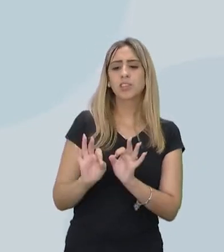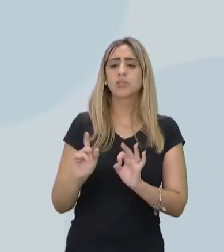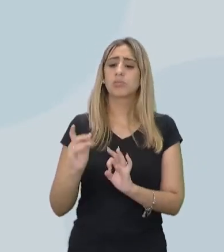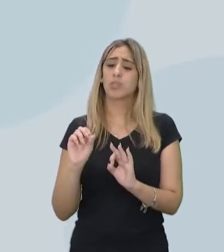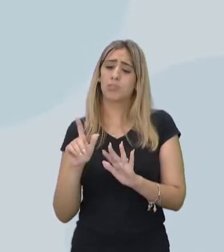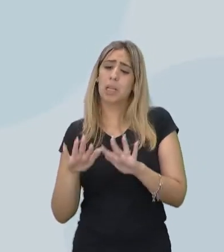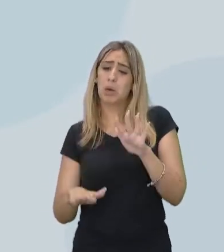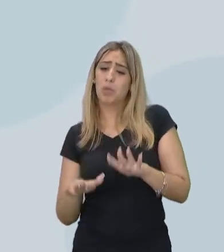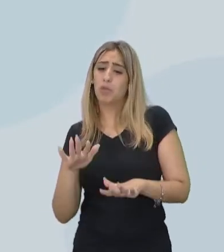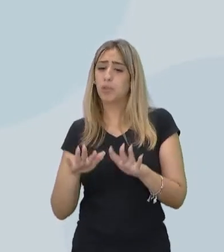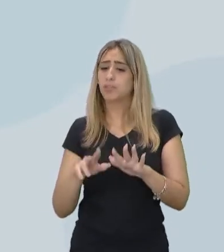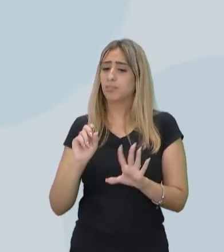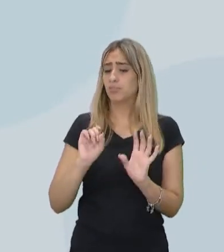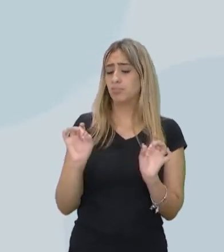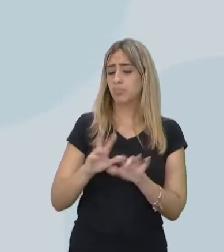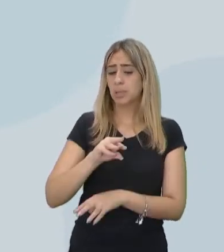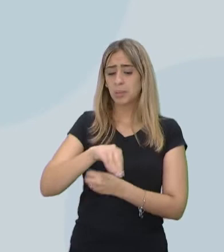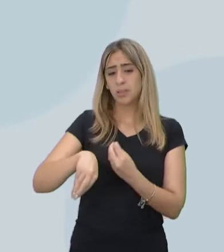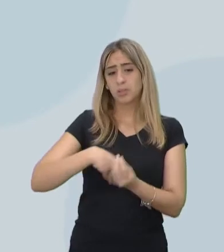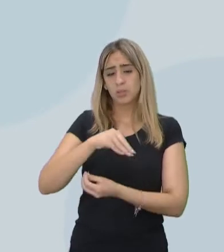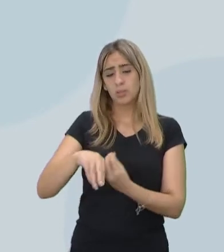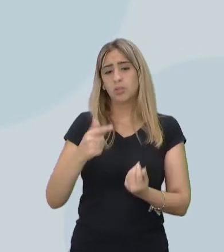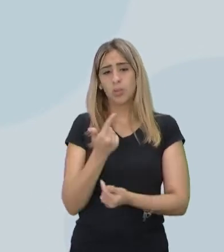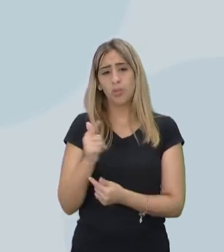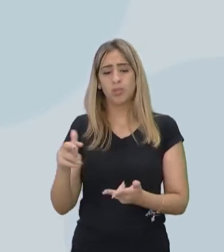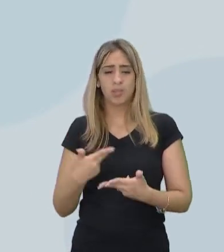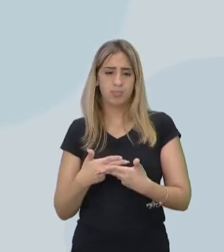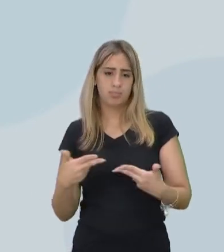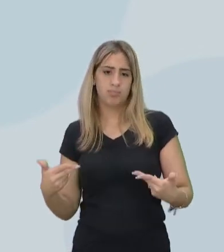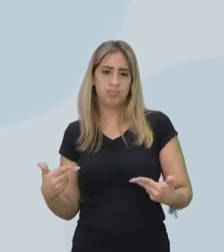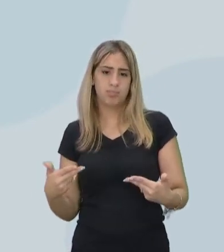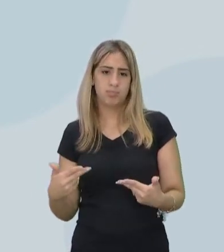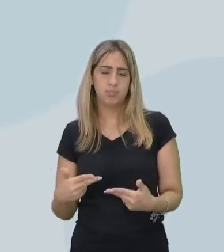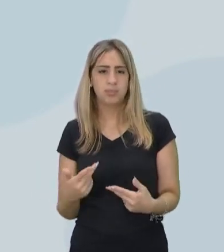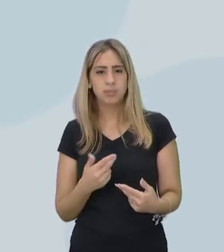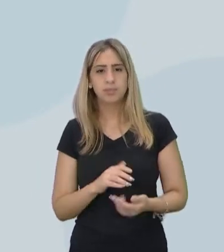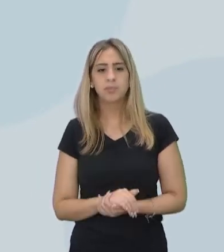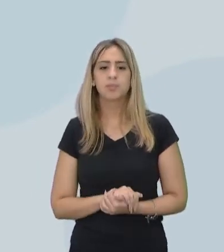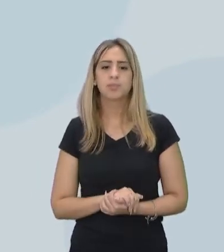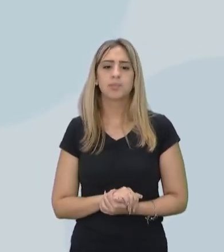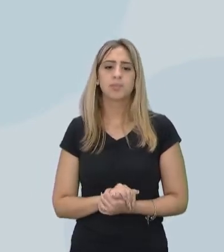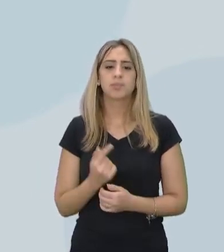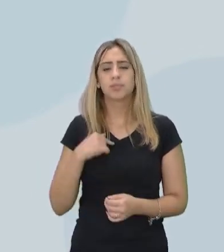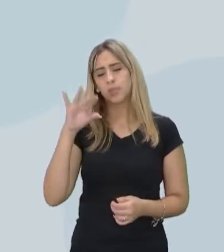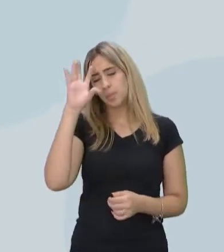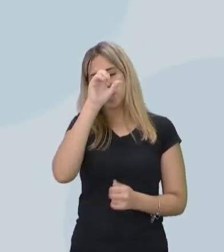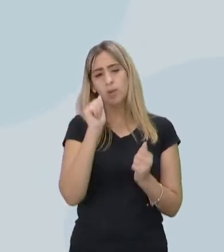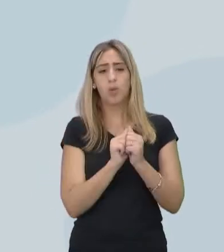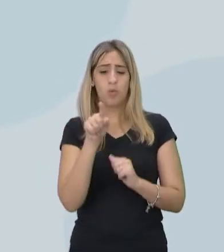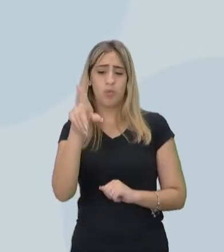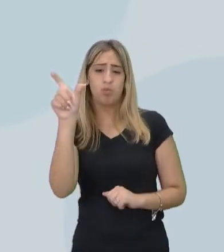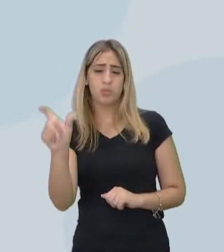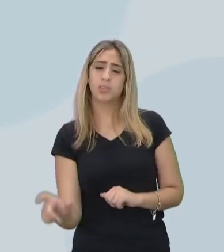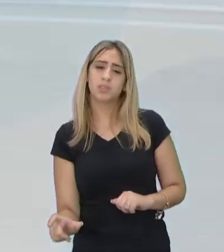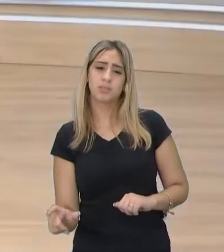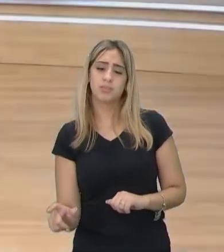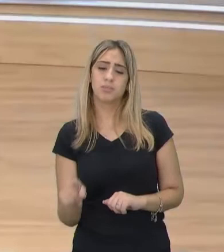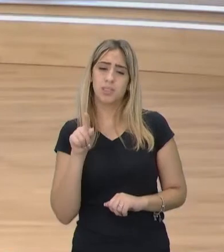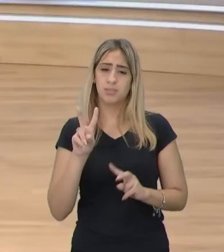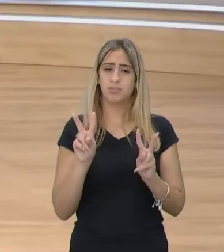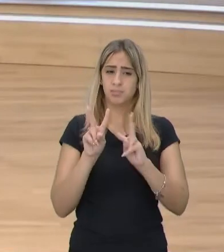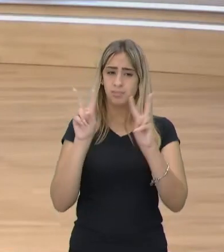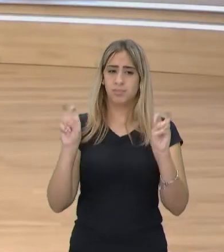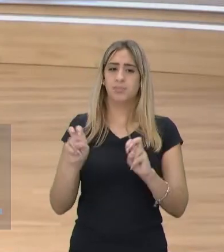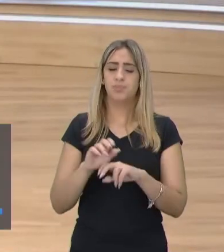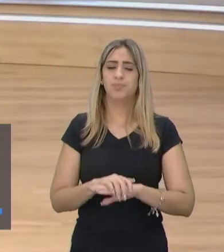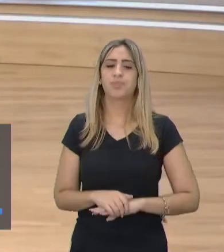talvez você acabe misturando com outras atividades. Eu vou nesse raciocínio, mas assim, eu tô aprendendo com você. Eu também tô essa aprendendo aqui questão aí.